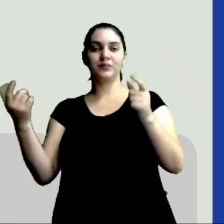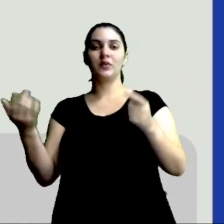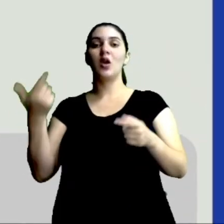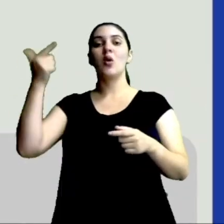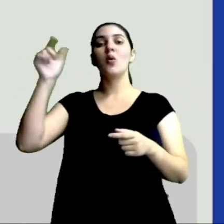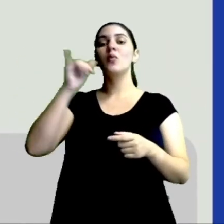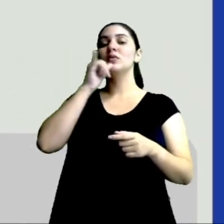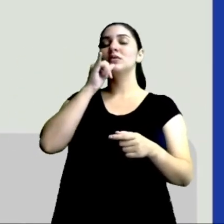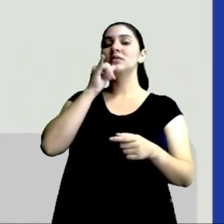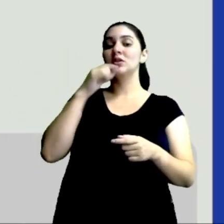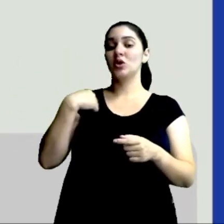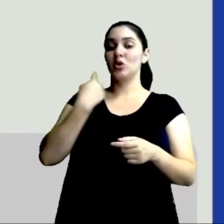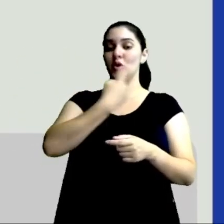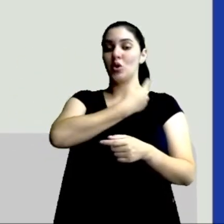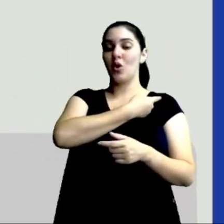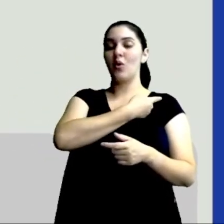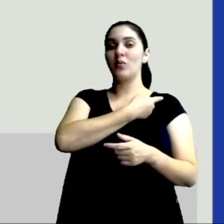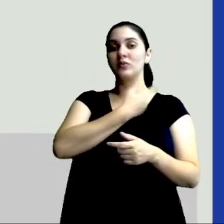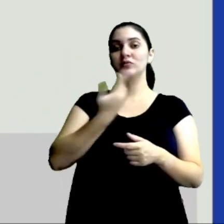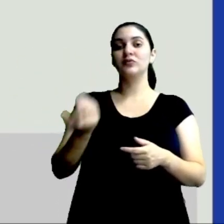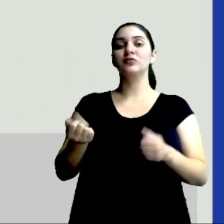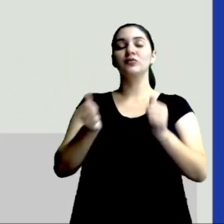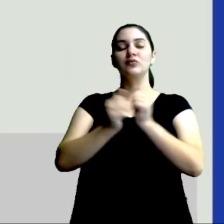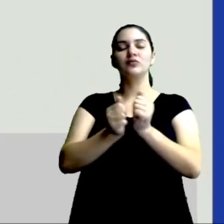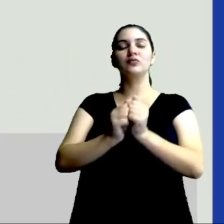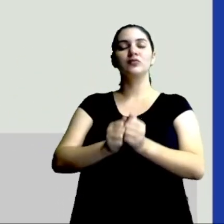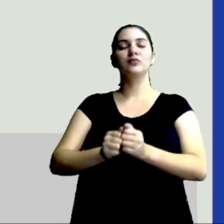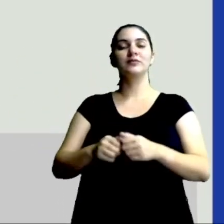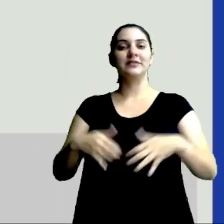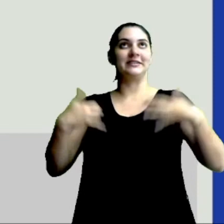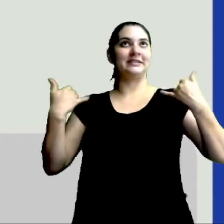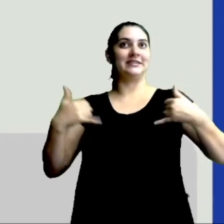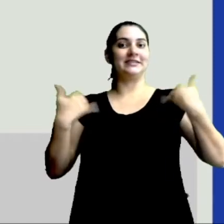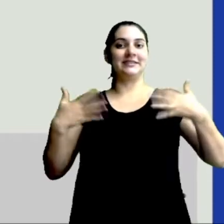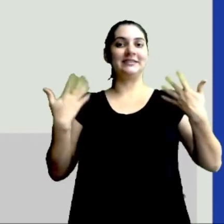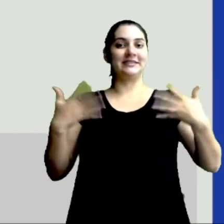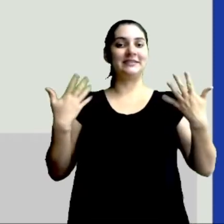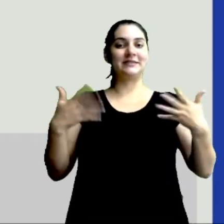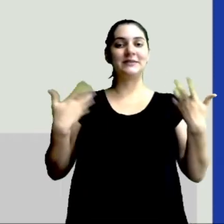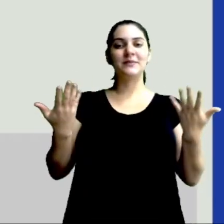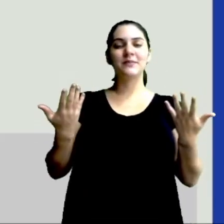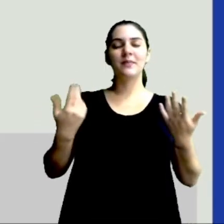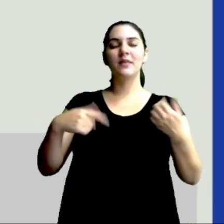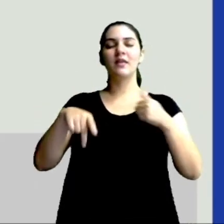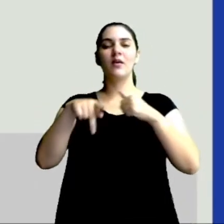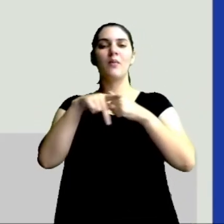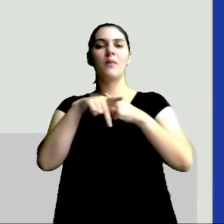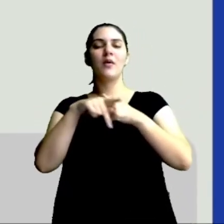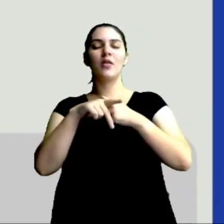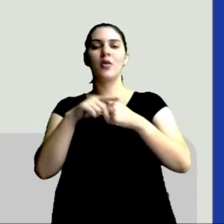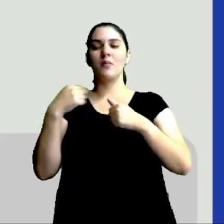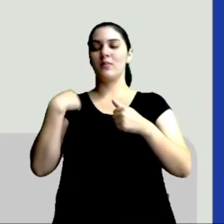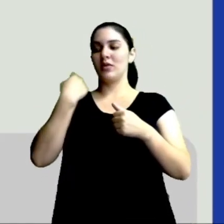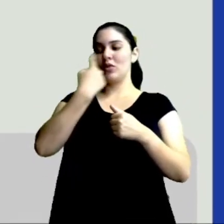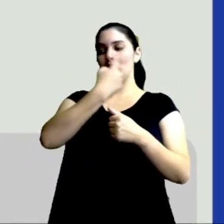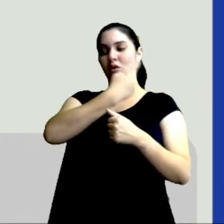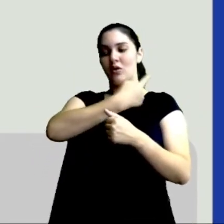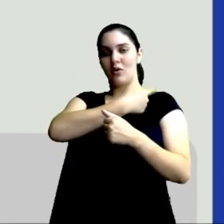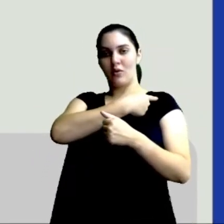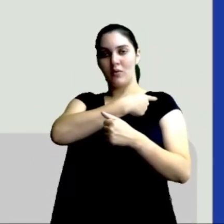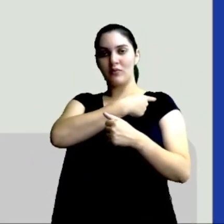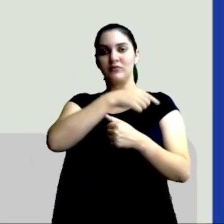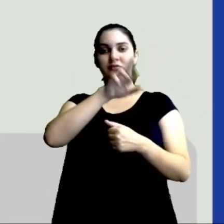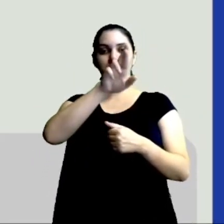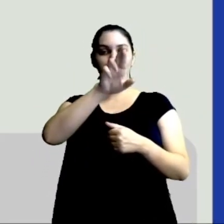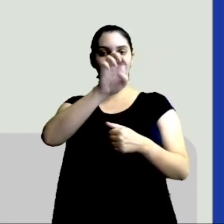ali. Nós estávamos muito empolgados. Então, aí esse nós também é um pronome do caso reto, ó, que ele